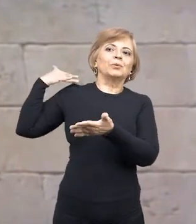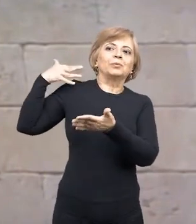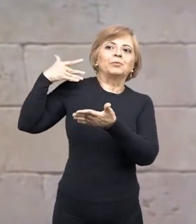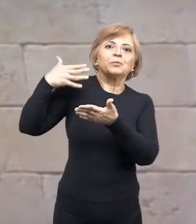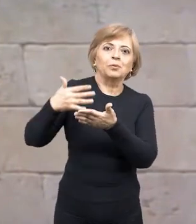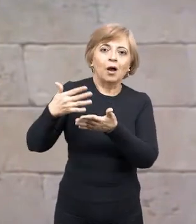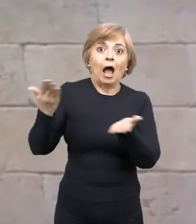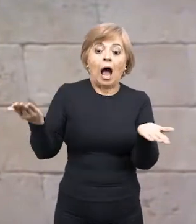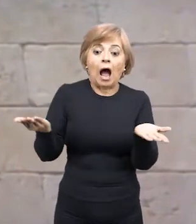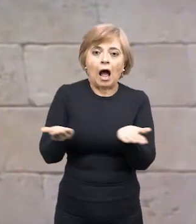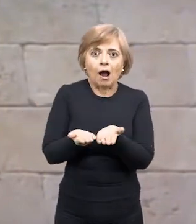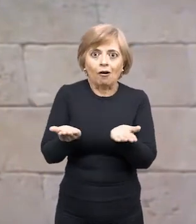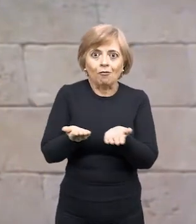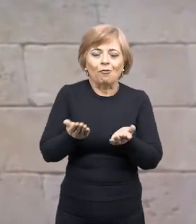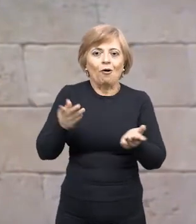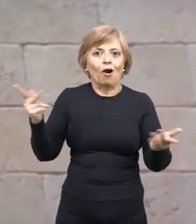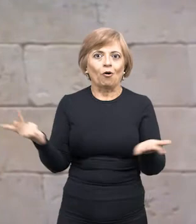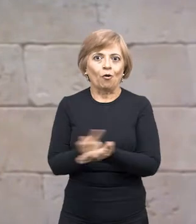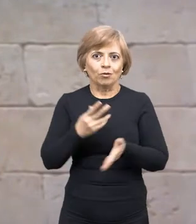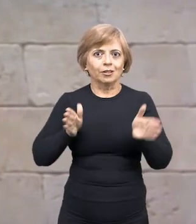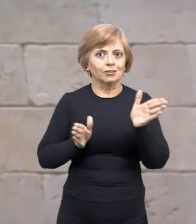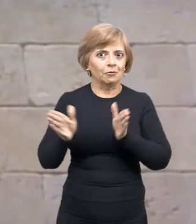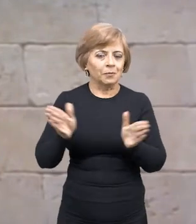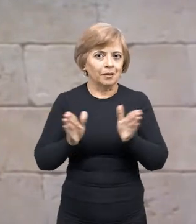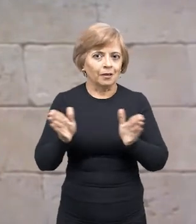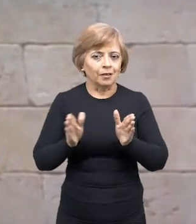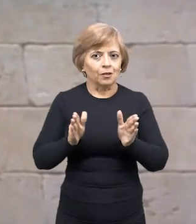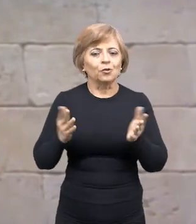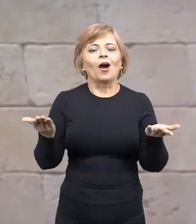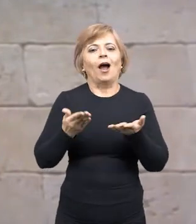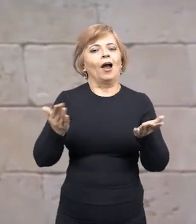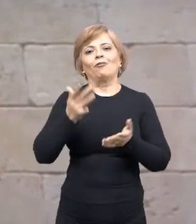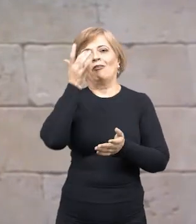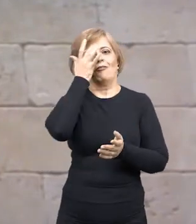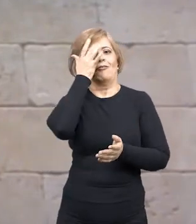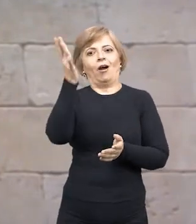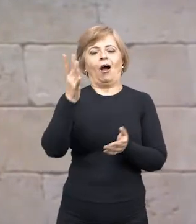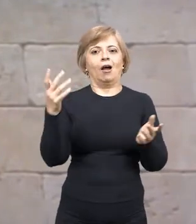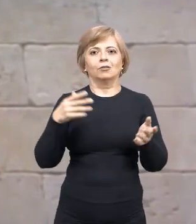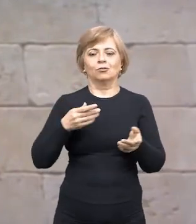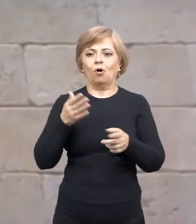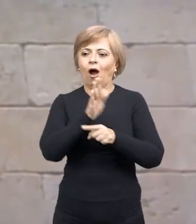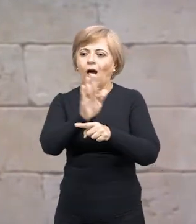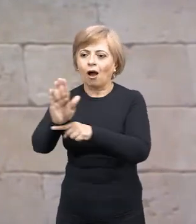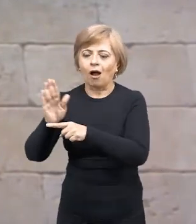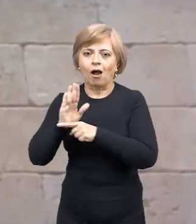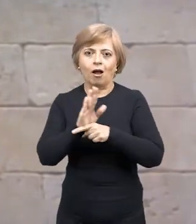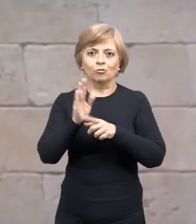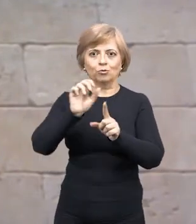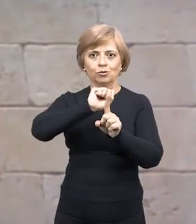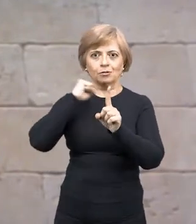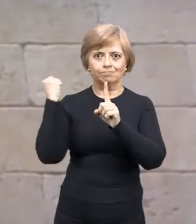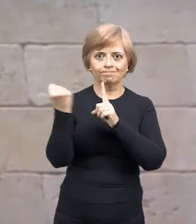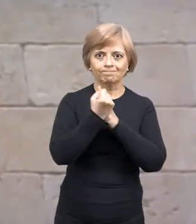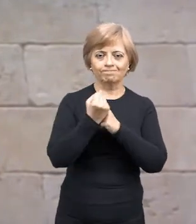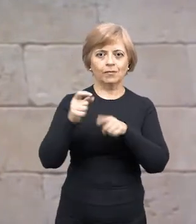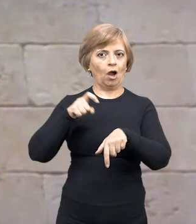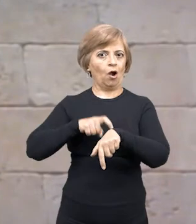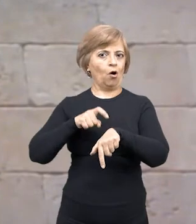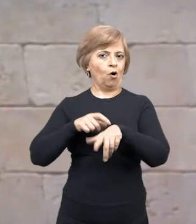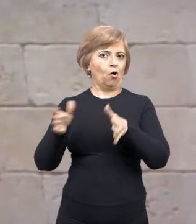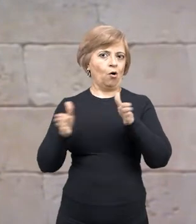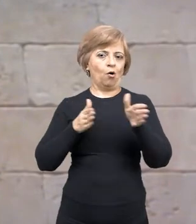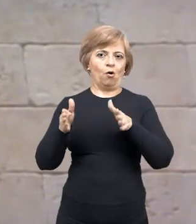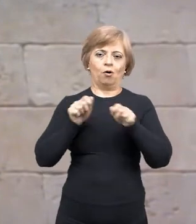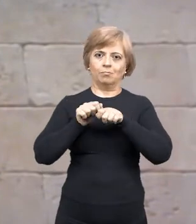MPRJ ele conseguiu satisfatoriamente prestar o serviço que a sociedade precisava que ele prestasse nesse momento de pandemia.